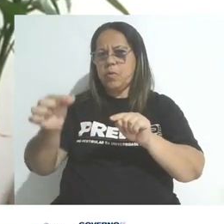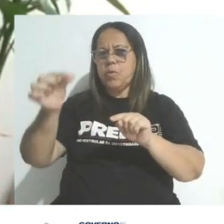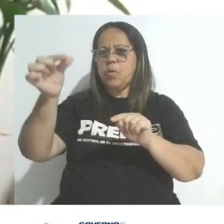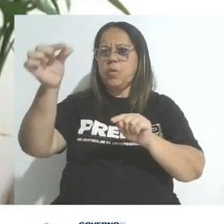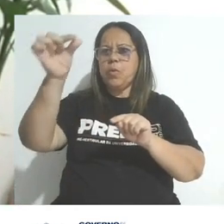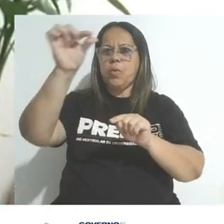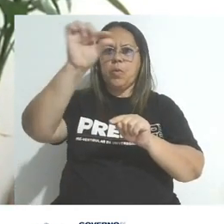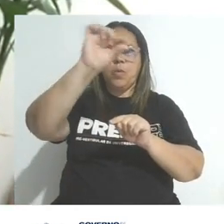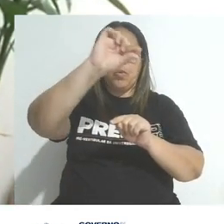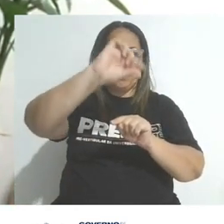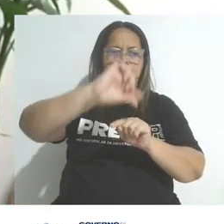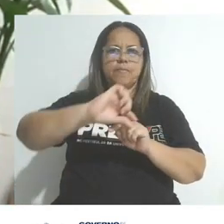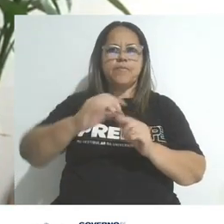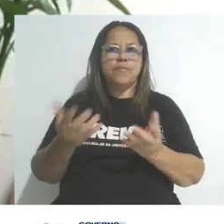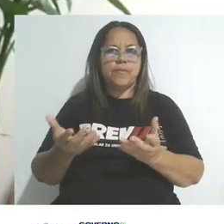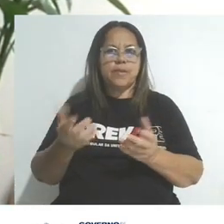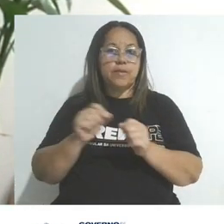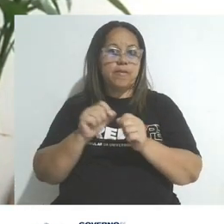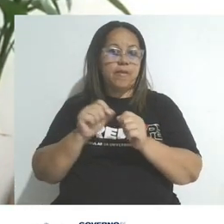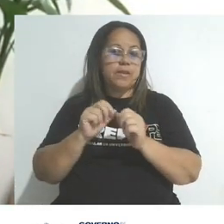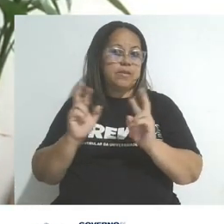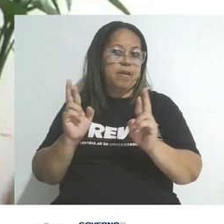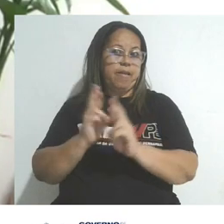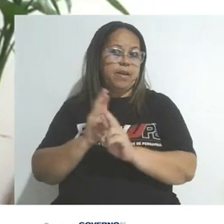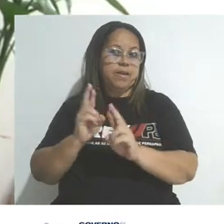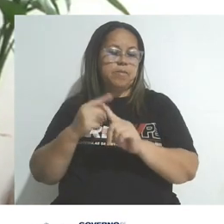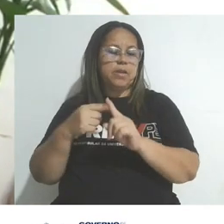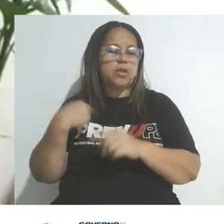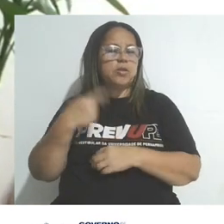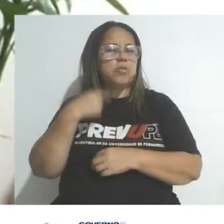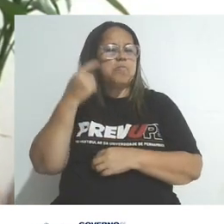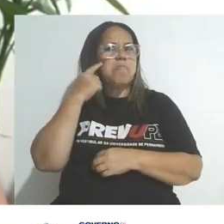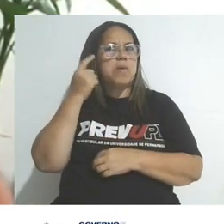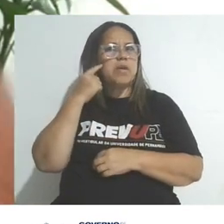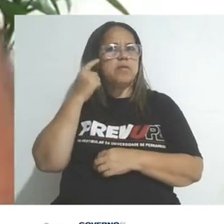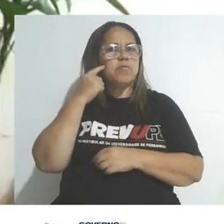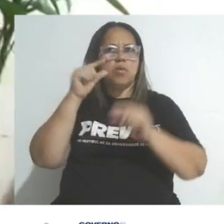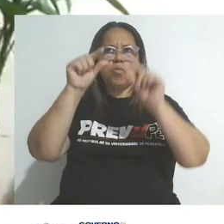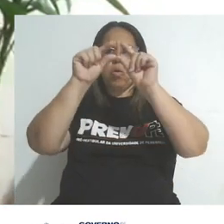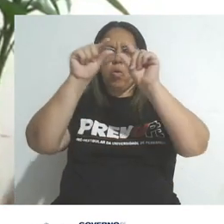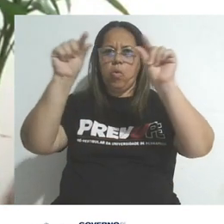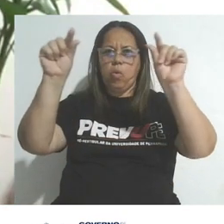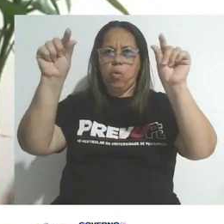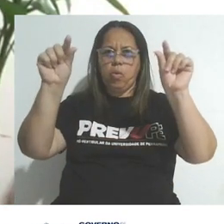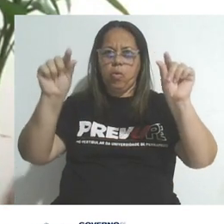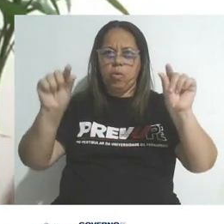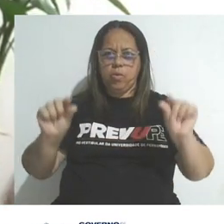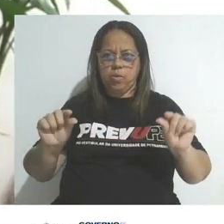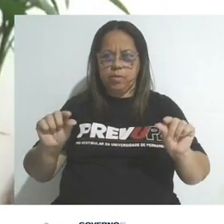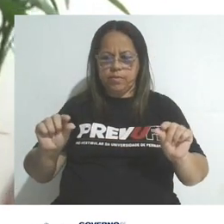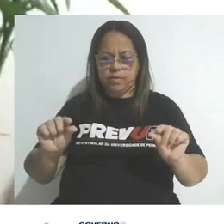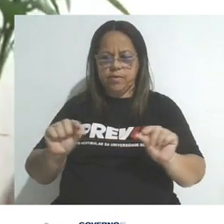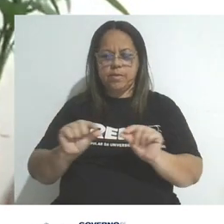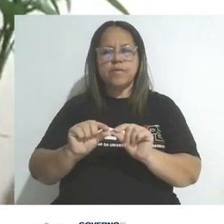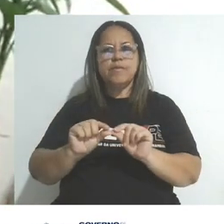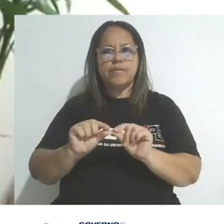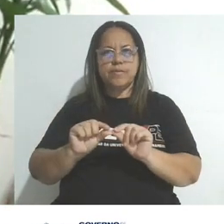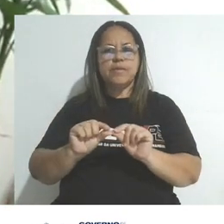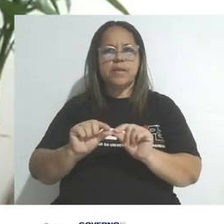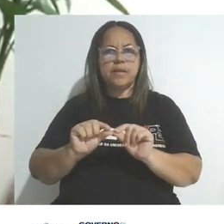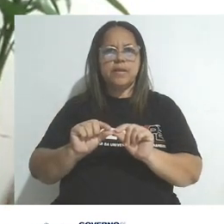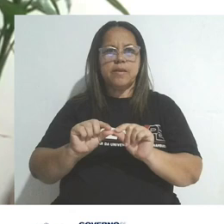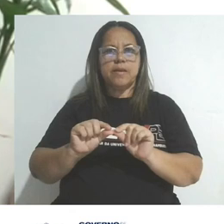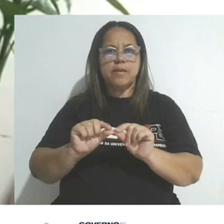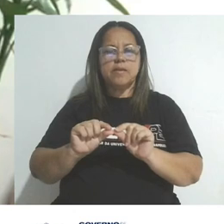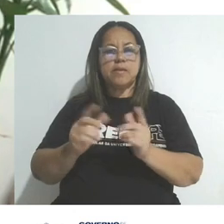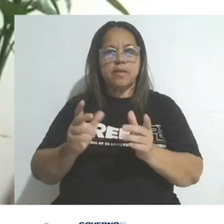preço que você vai pagar, porque se a gente pensar na moldura, a gente está relacionando a contorno e nesse contorno a gente